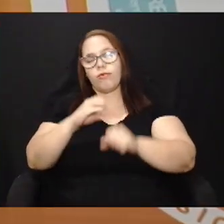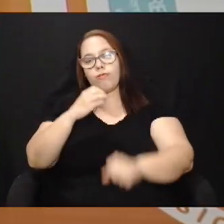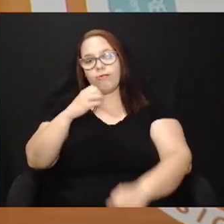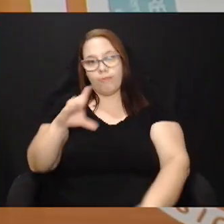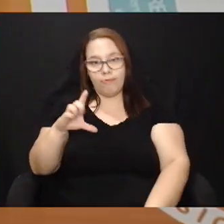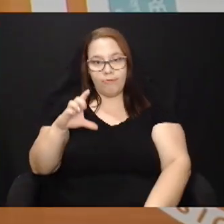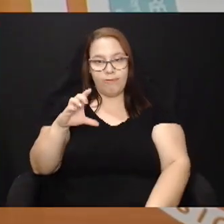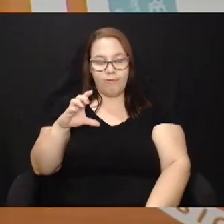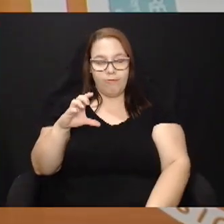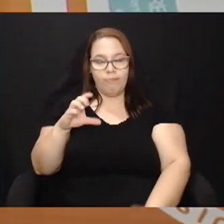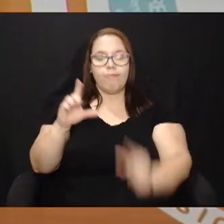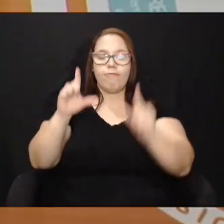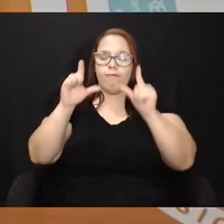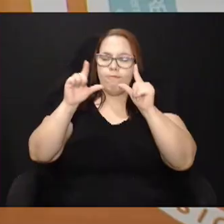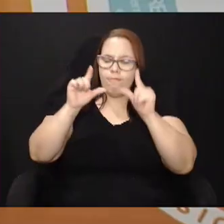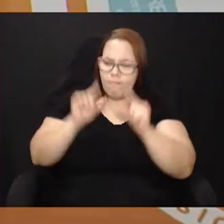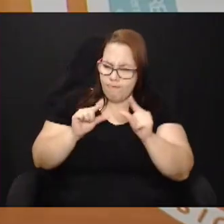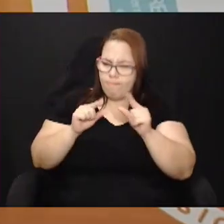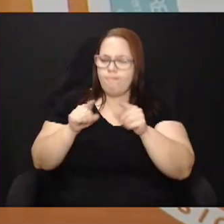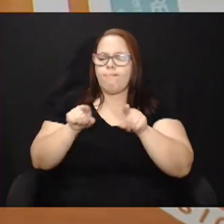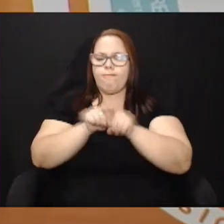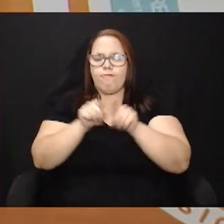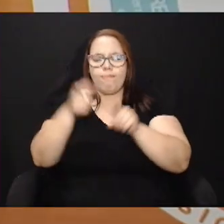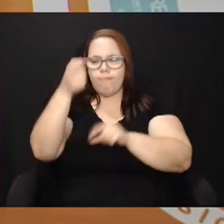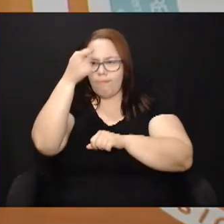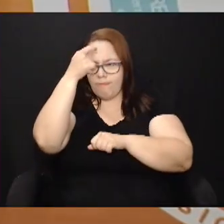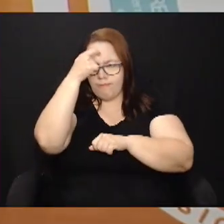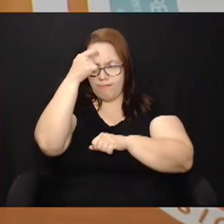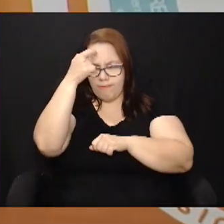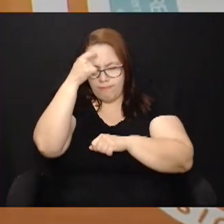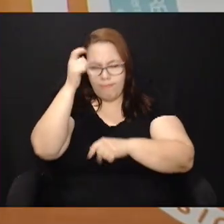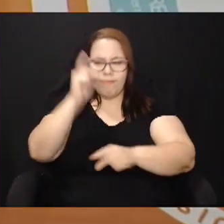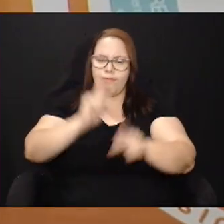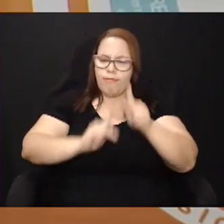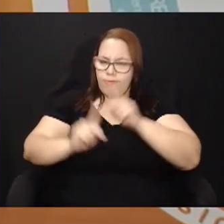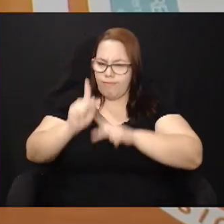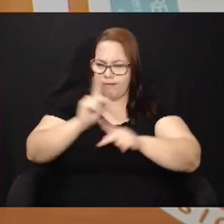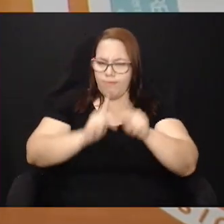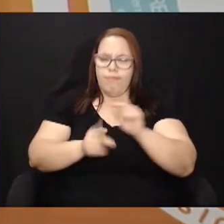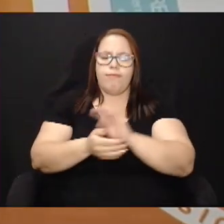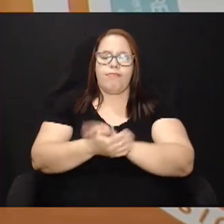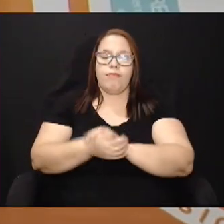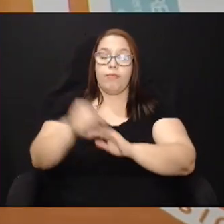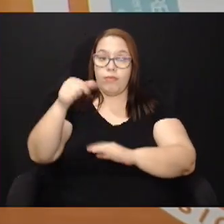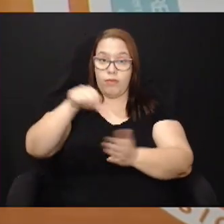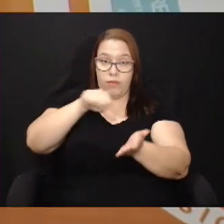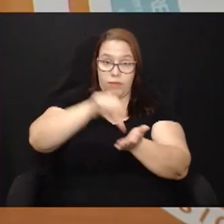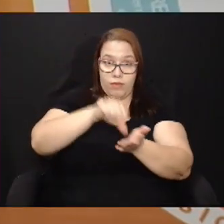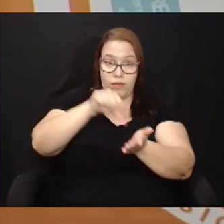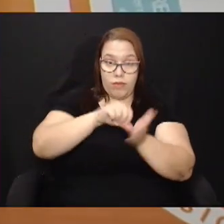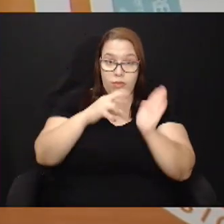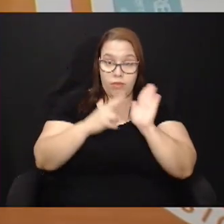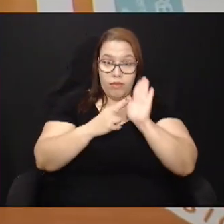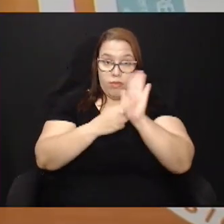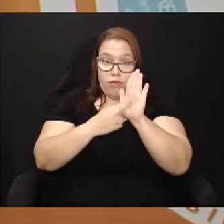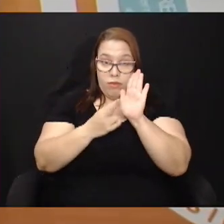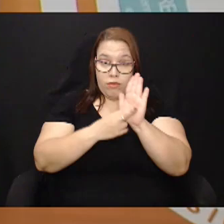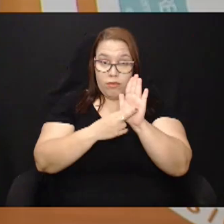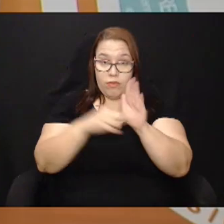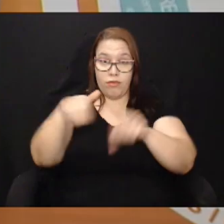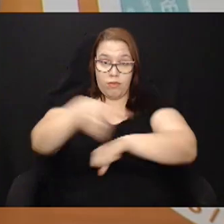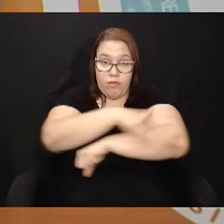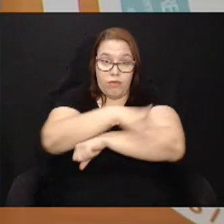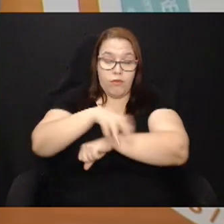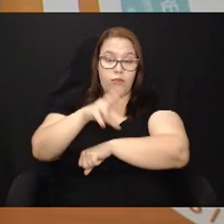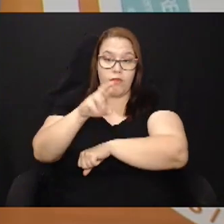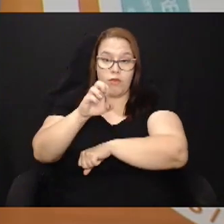os casos e também conscientizar a população. Nós estamos aqui no Centro de Referência, que fica na Rua Regente Feijó, aqui no